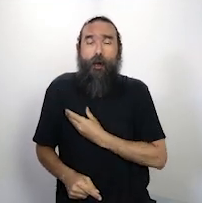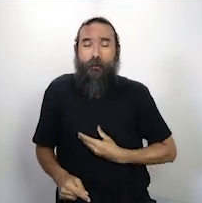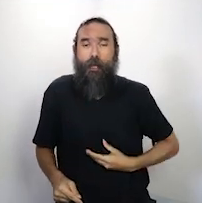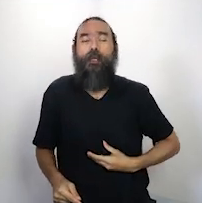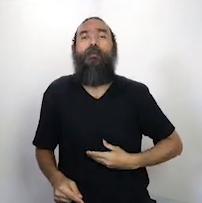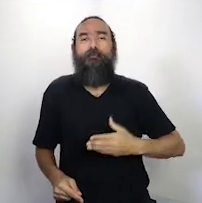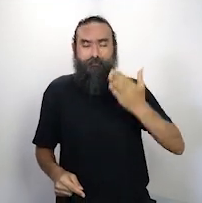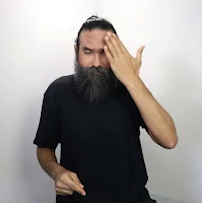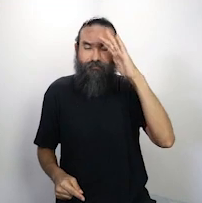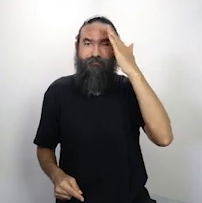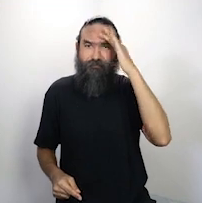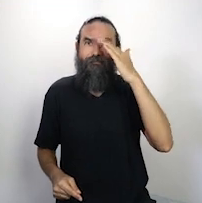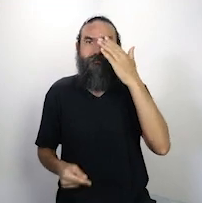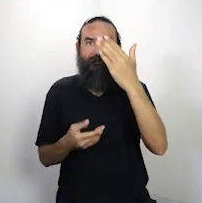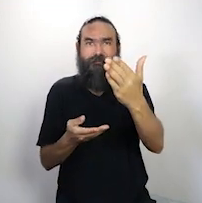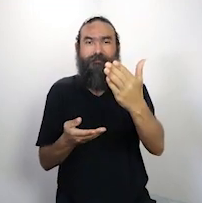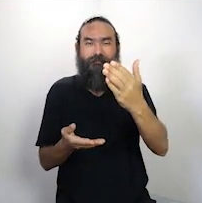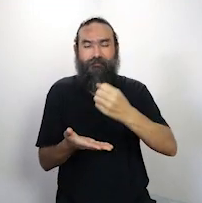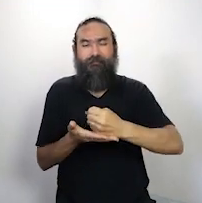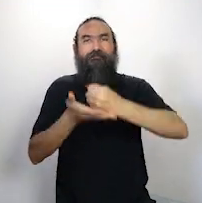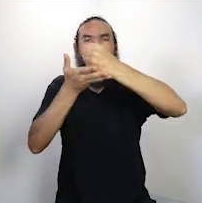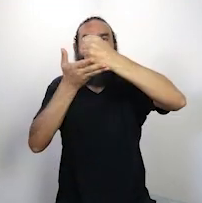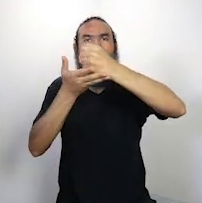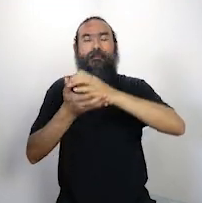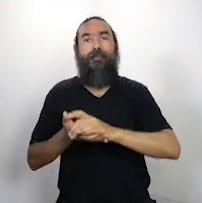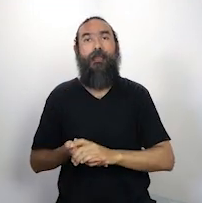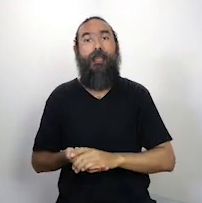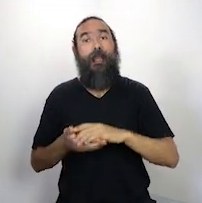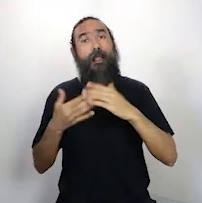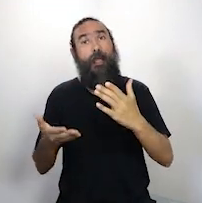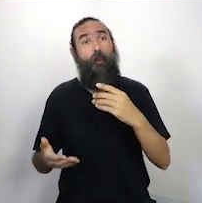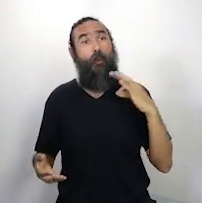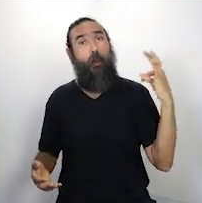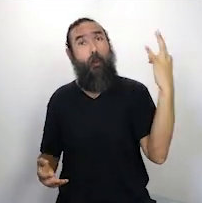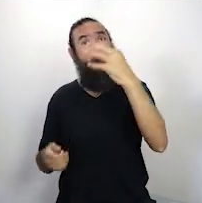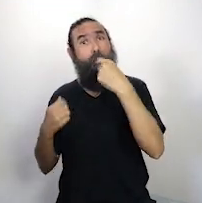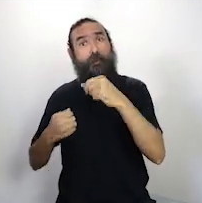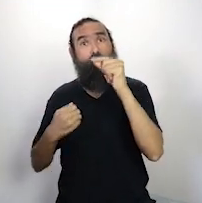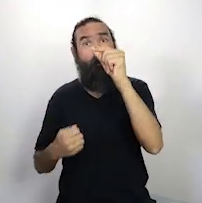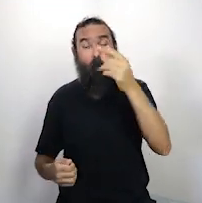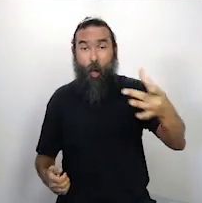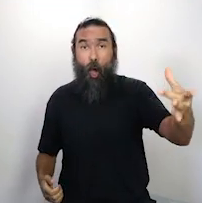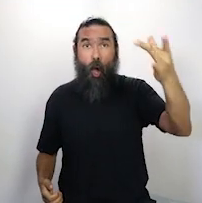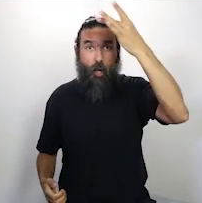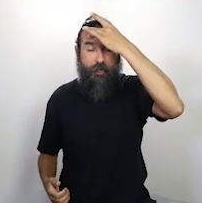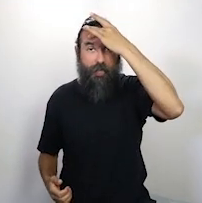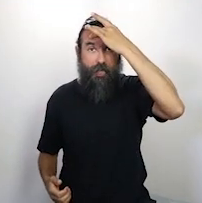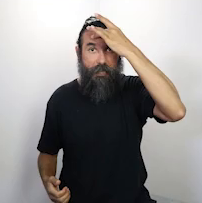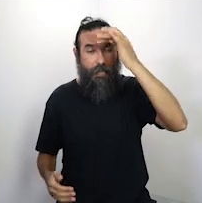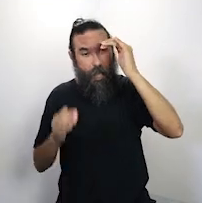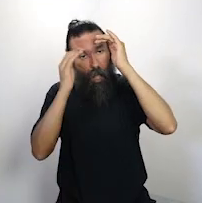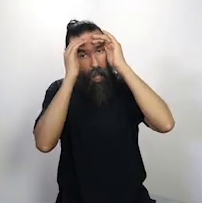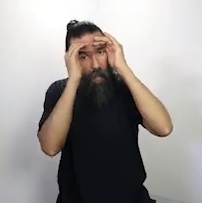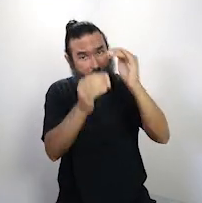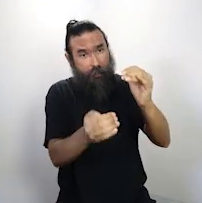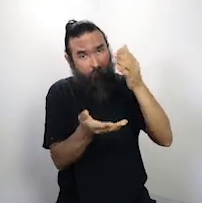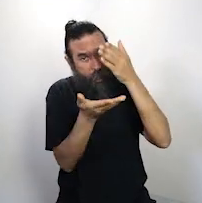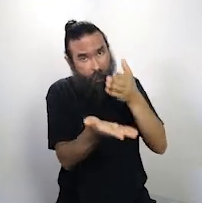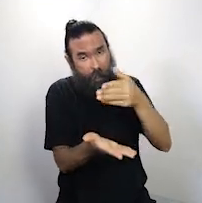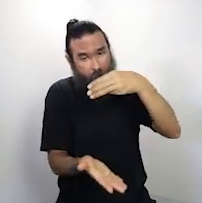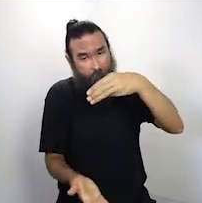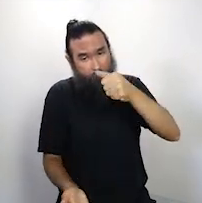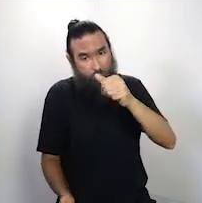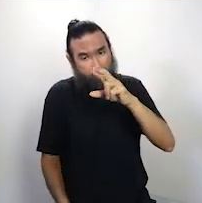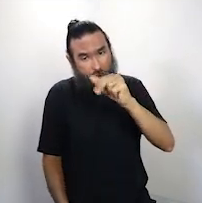todo mundo tenha consciência, né? E o respeito de não desvincular o maracatu da sua